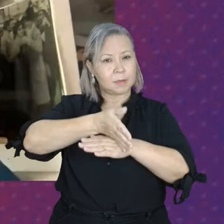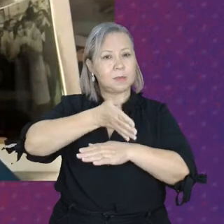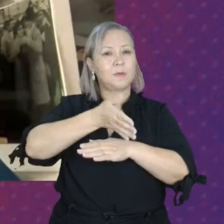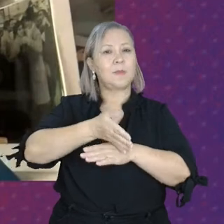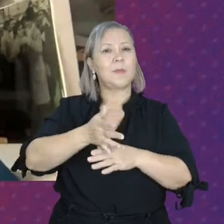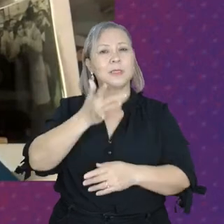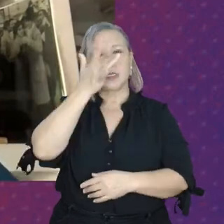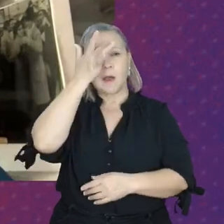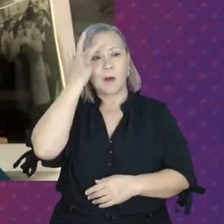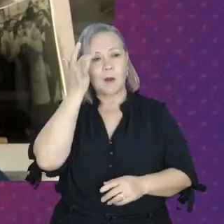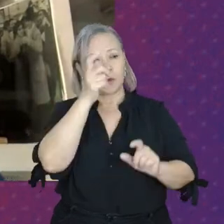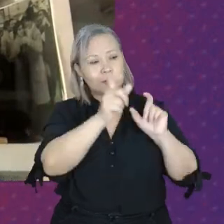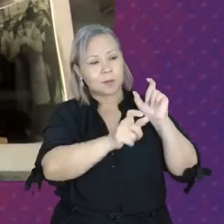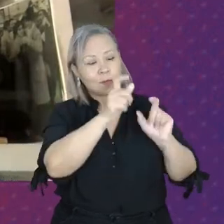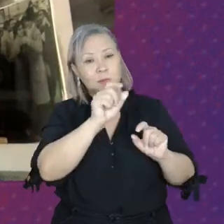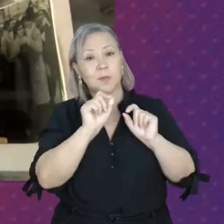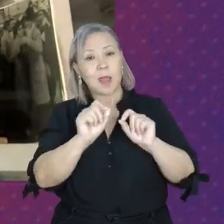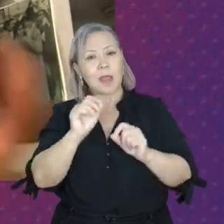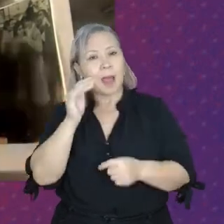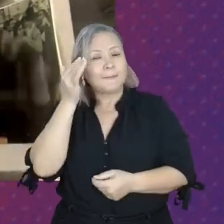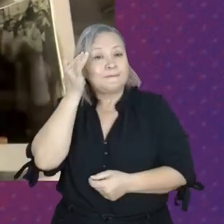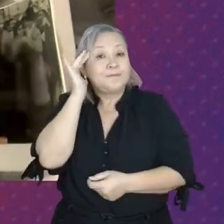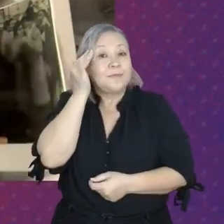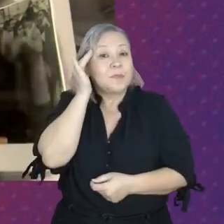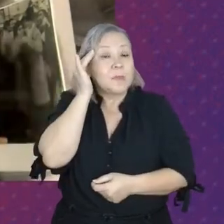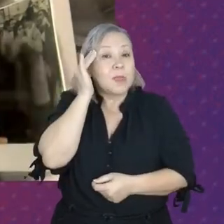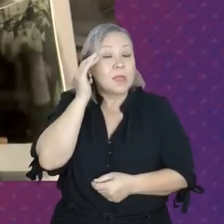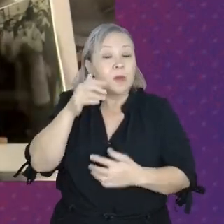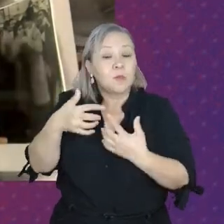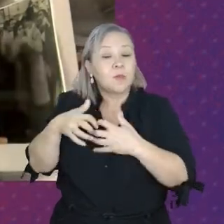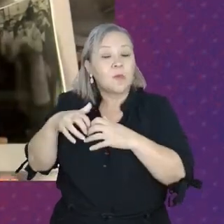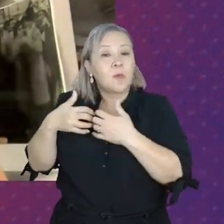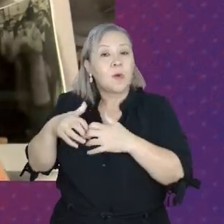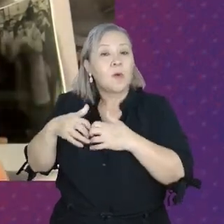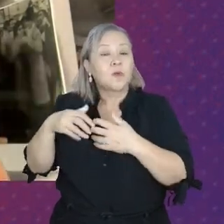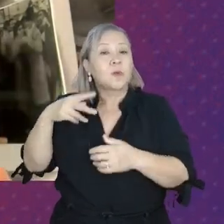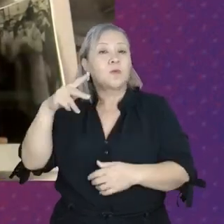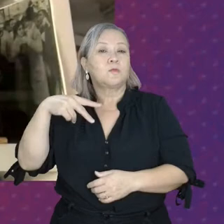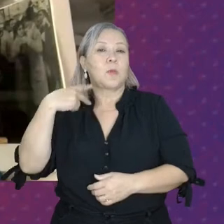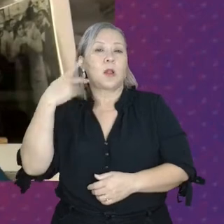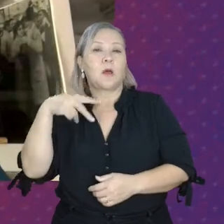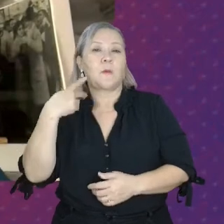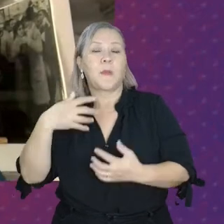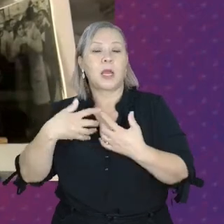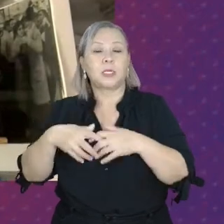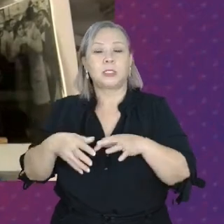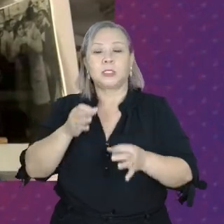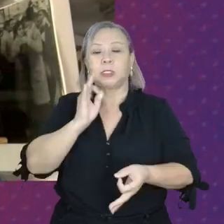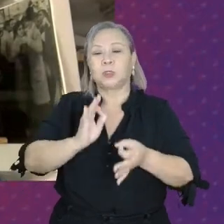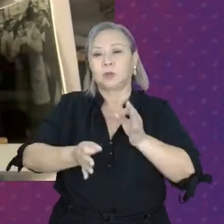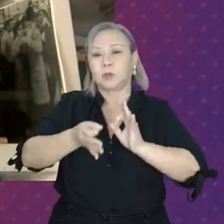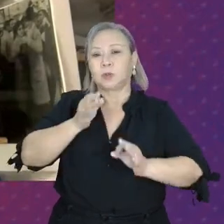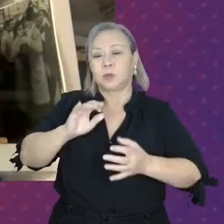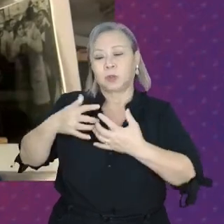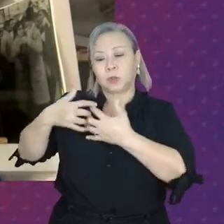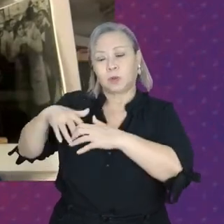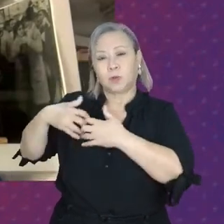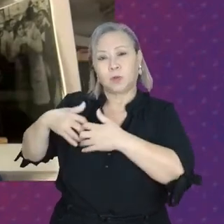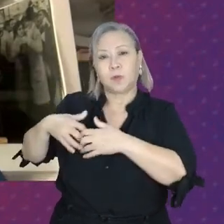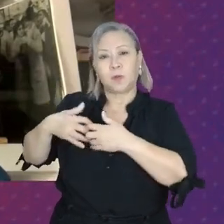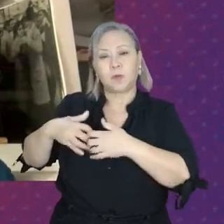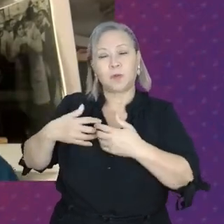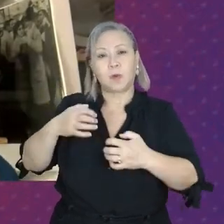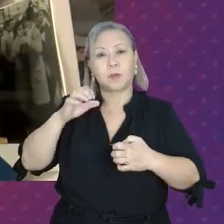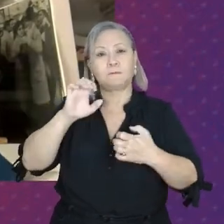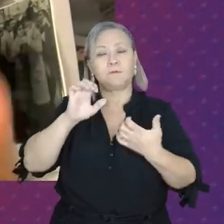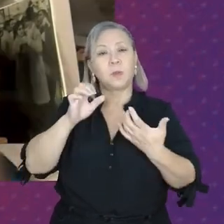das pessoas para que elas entendam como funciona o parlamento, como funciona o judiciário, como funciona o